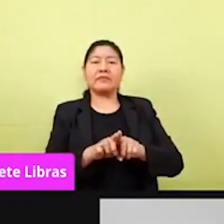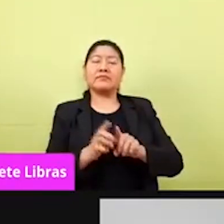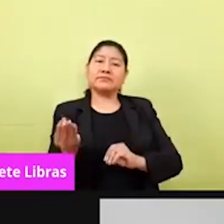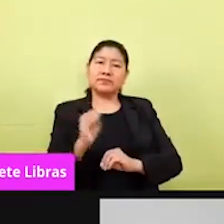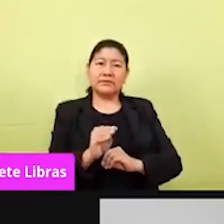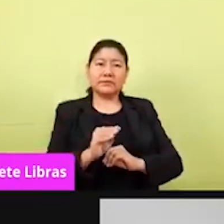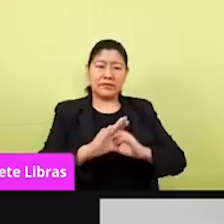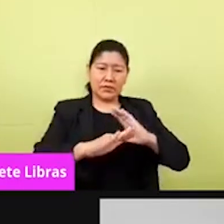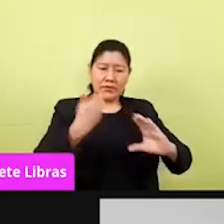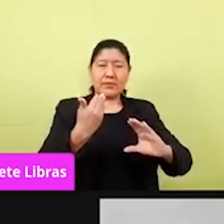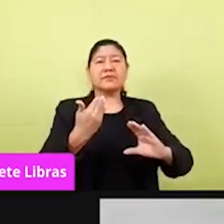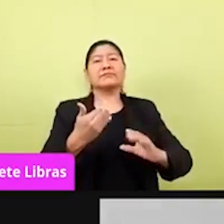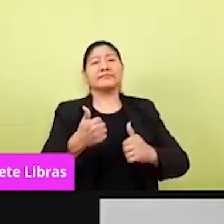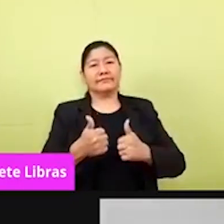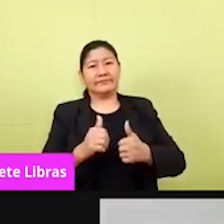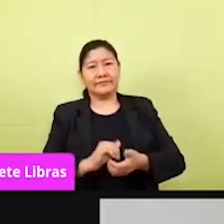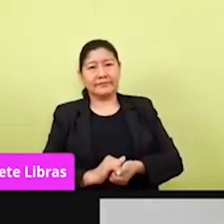ded.diversidade1@gmail.com, tá?